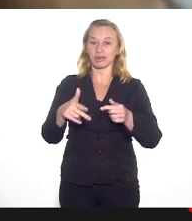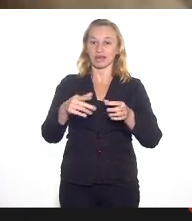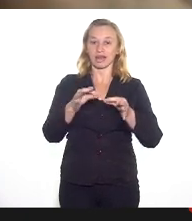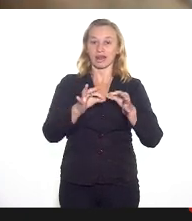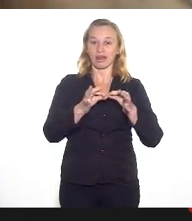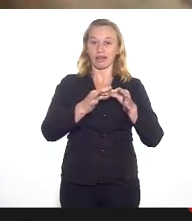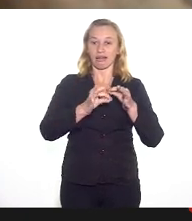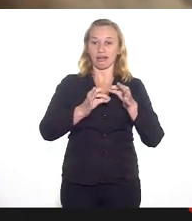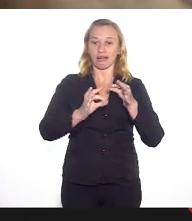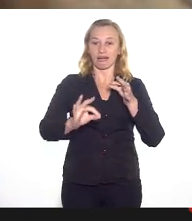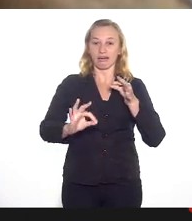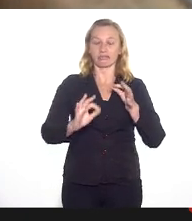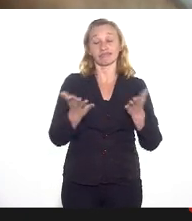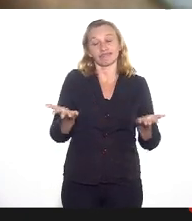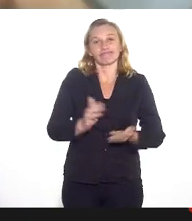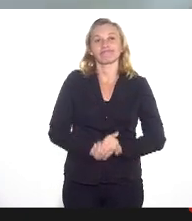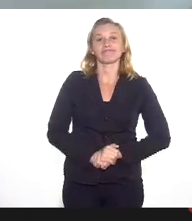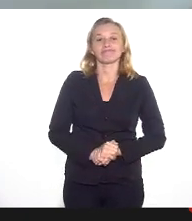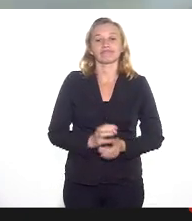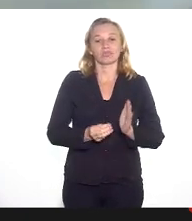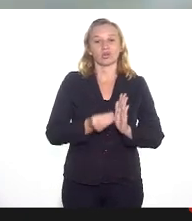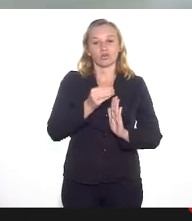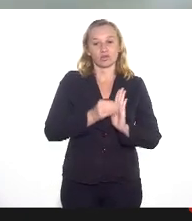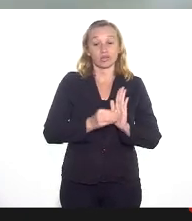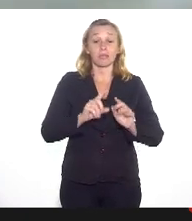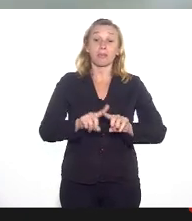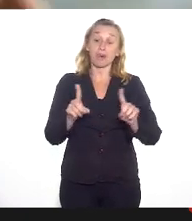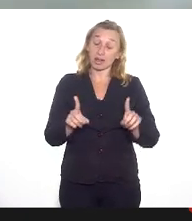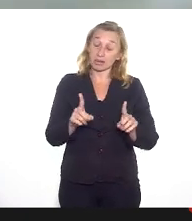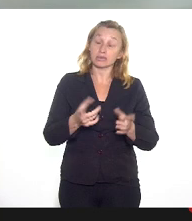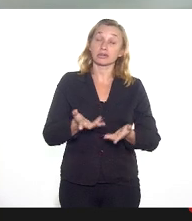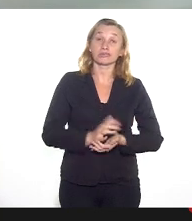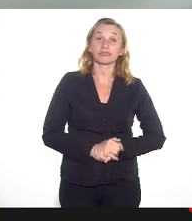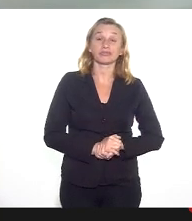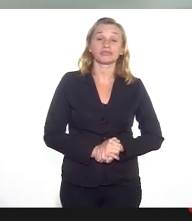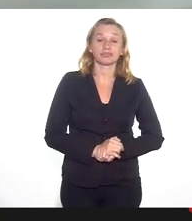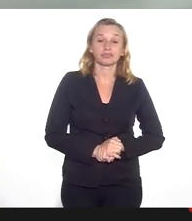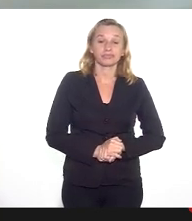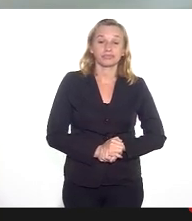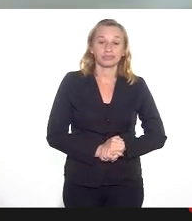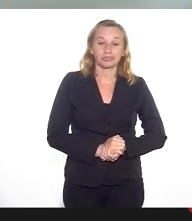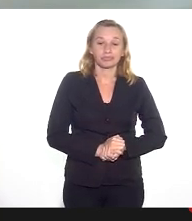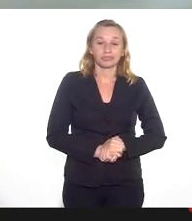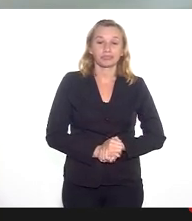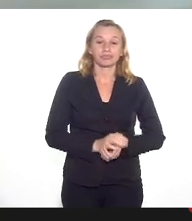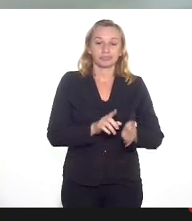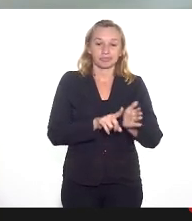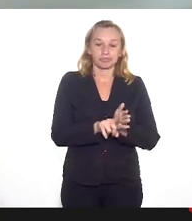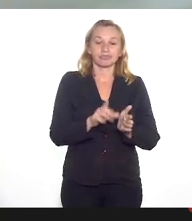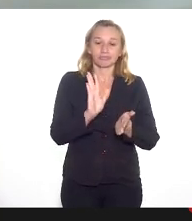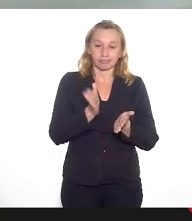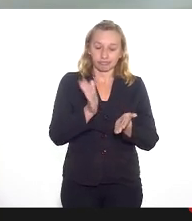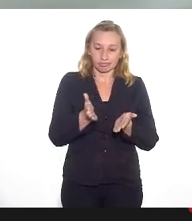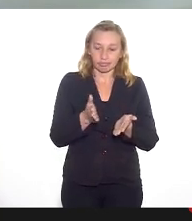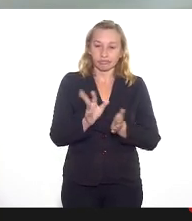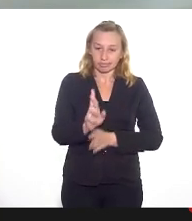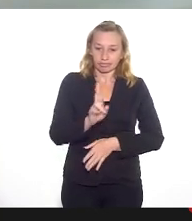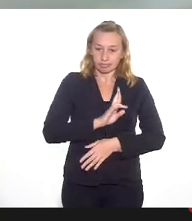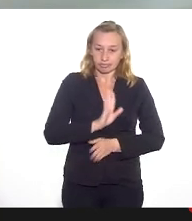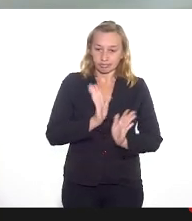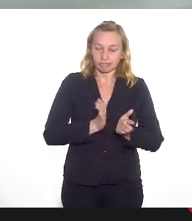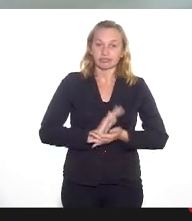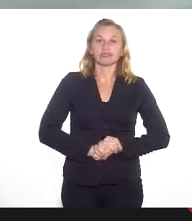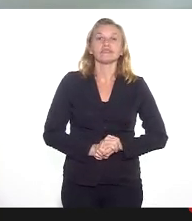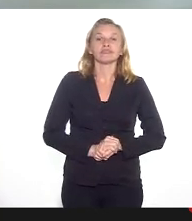dezenas de ofício. Mas uma parcela significativa das perguntas já foram